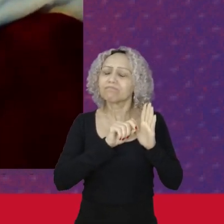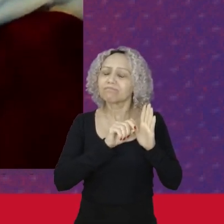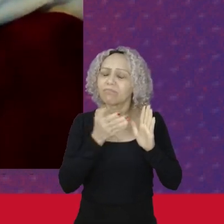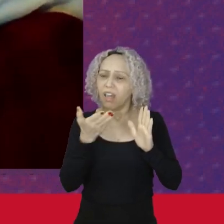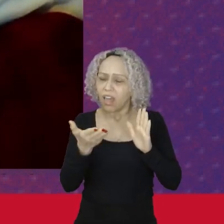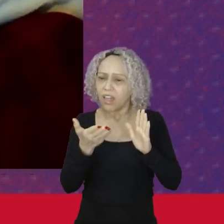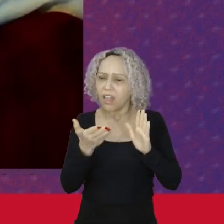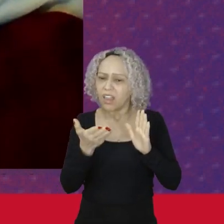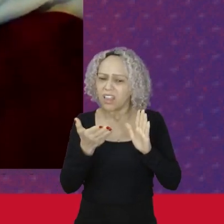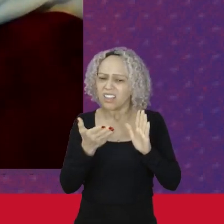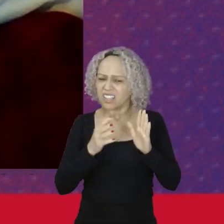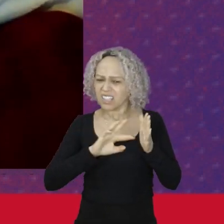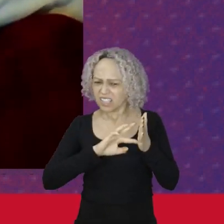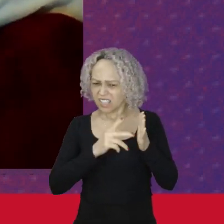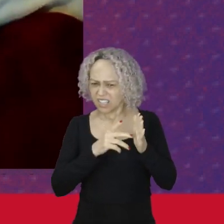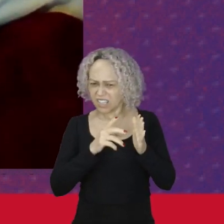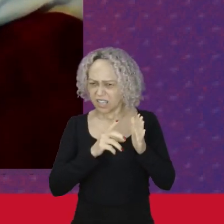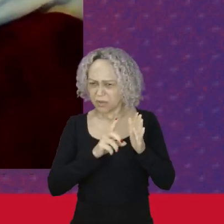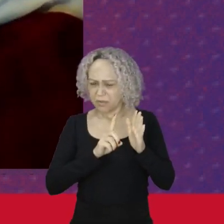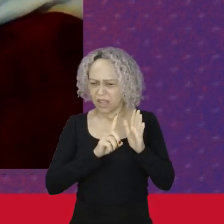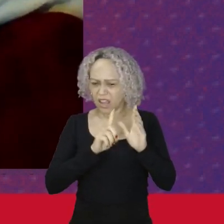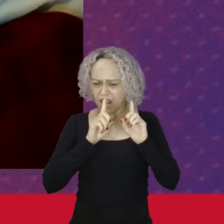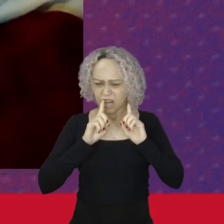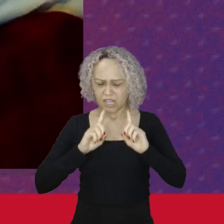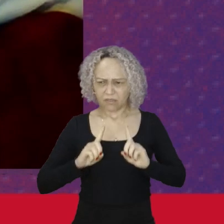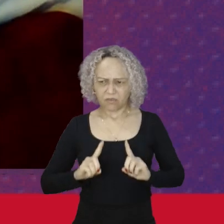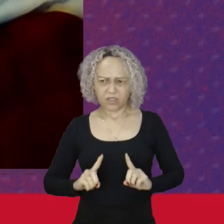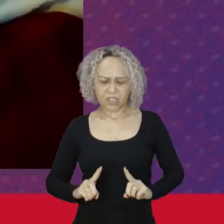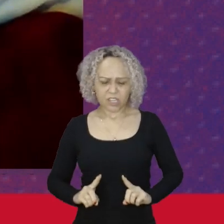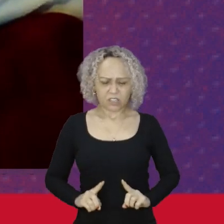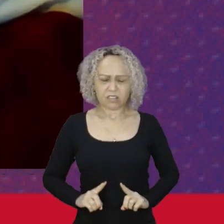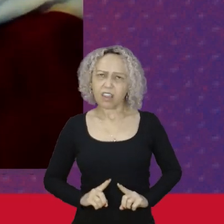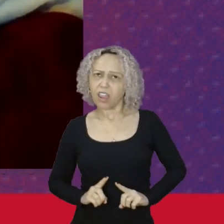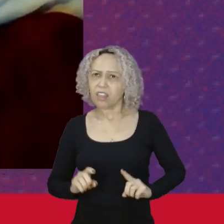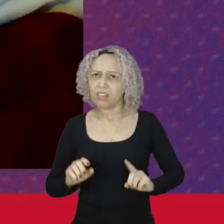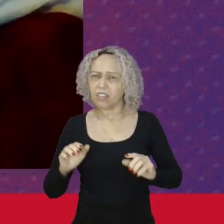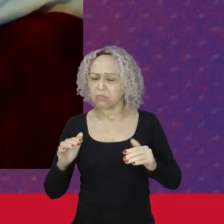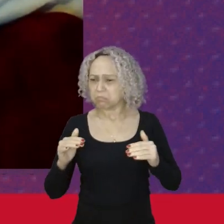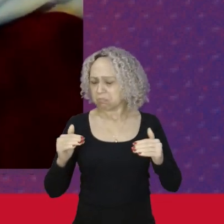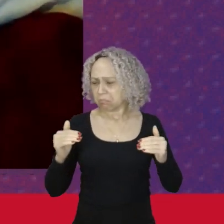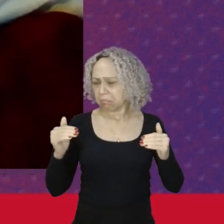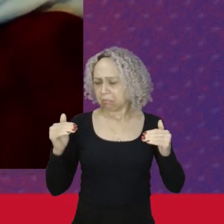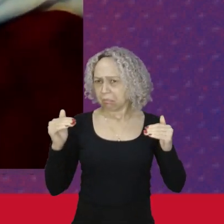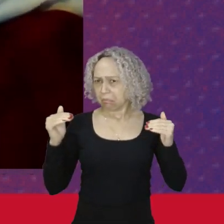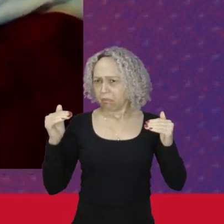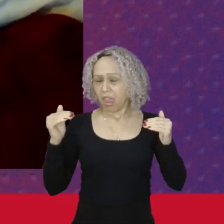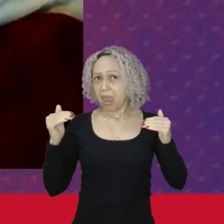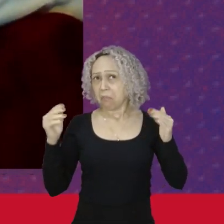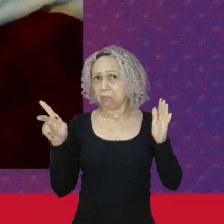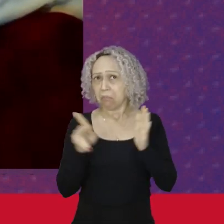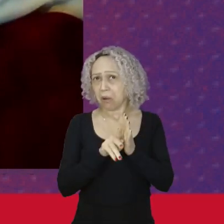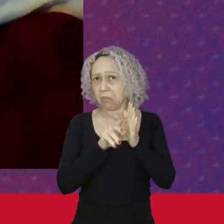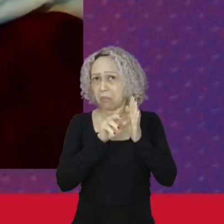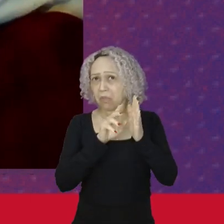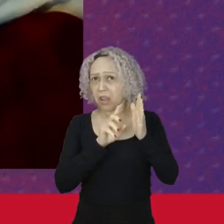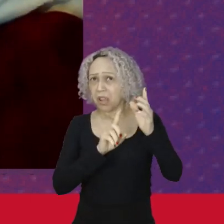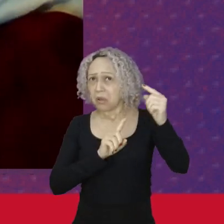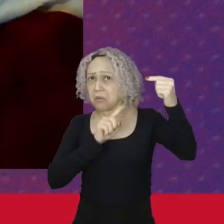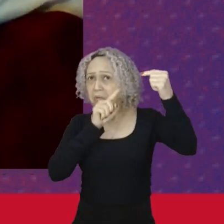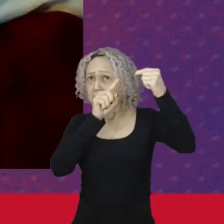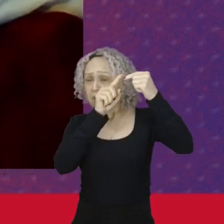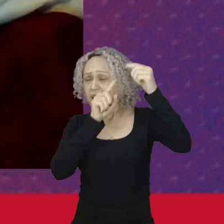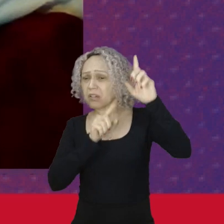deficiência é um fenômeno acima do natural, né? Sobrenatural, ou por